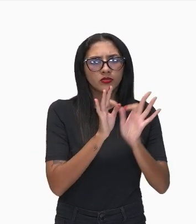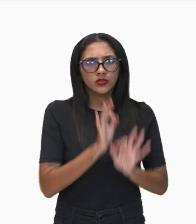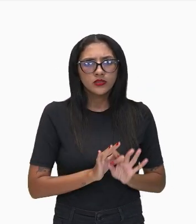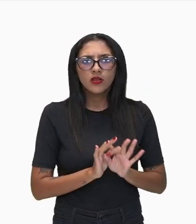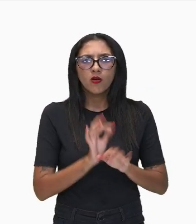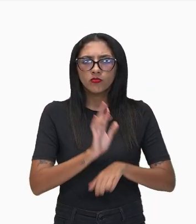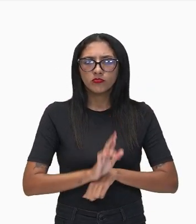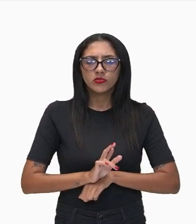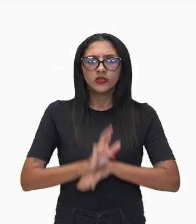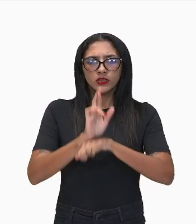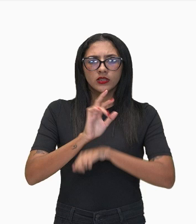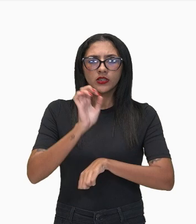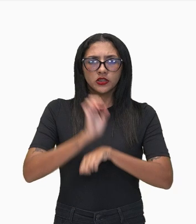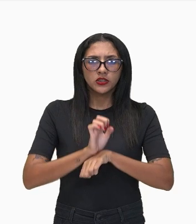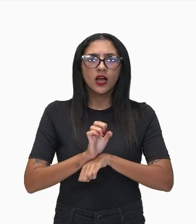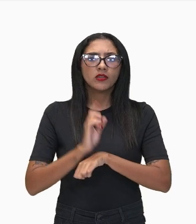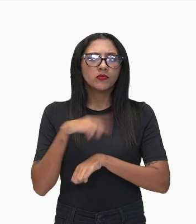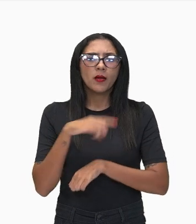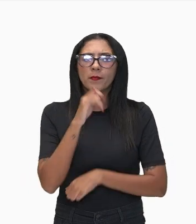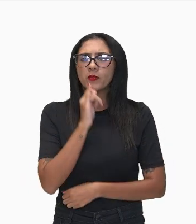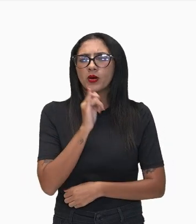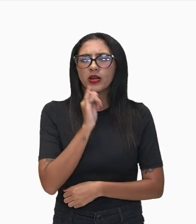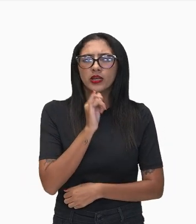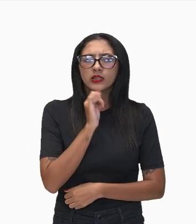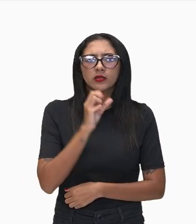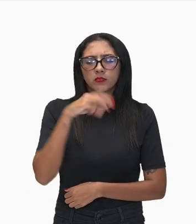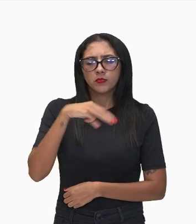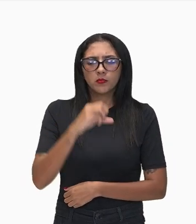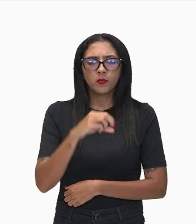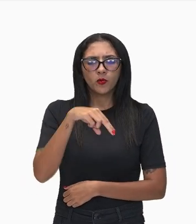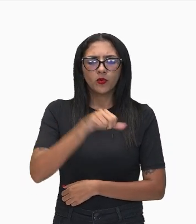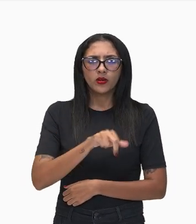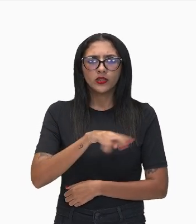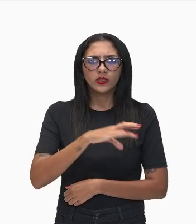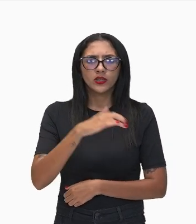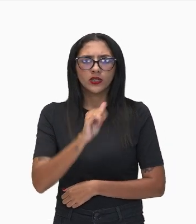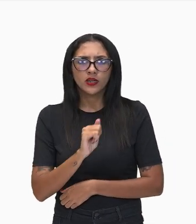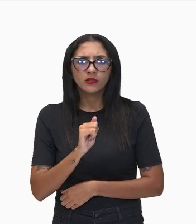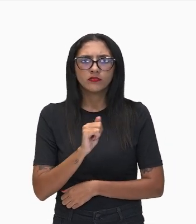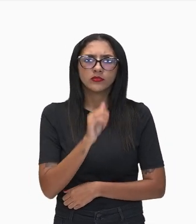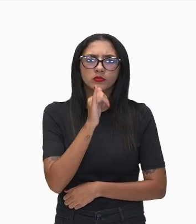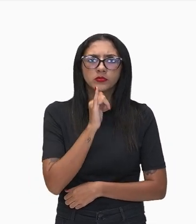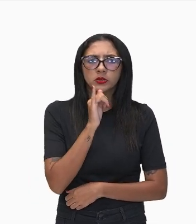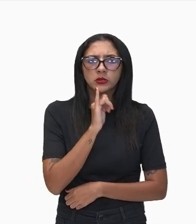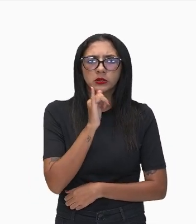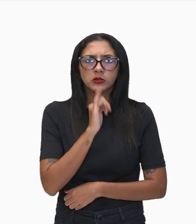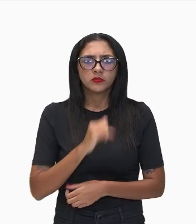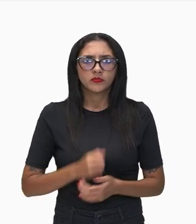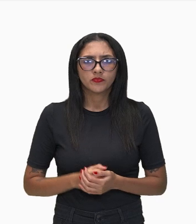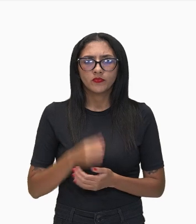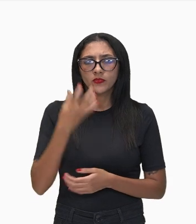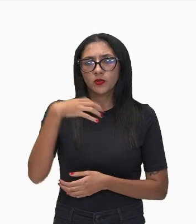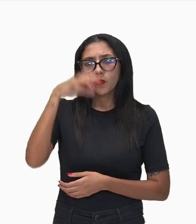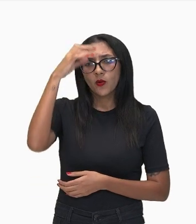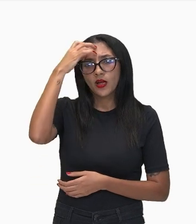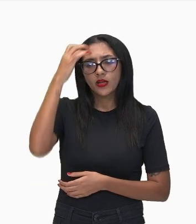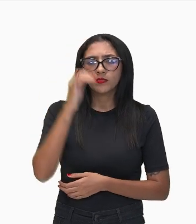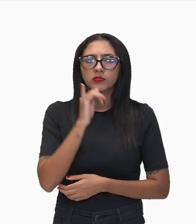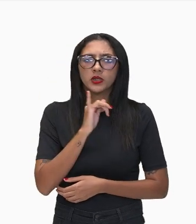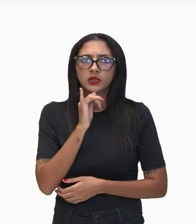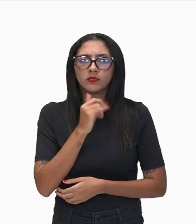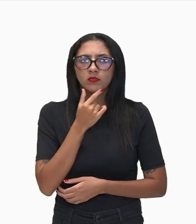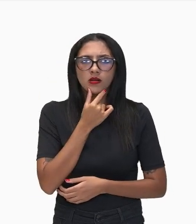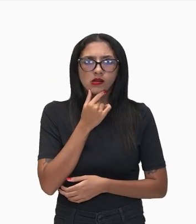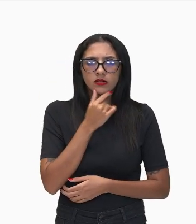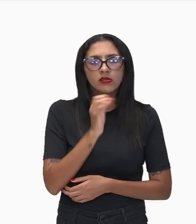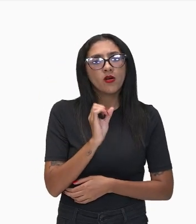de Estado ele pode ser um monarca, né? Que no caso aí são as monarquias parlamentares, como o Reino Unido e o Japão,